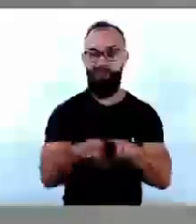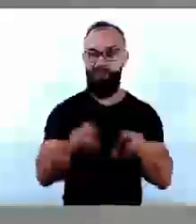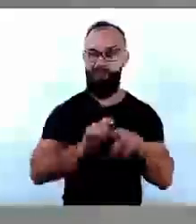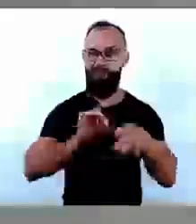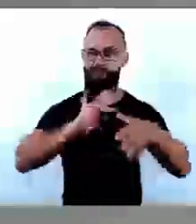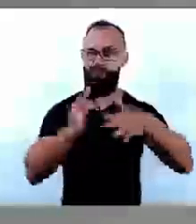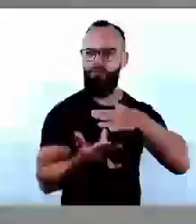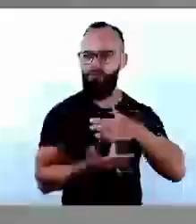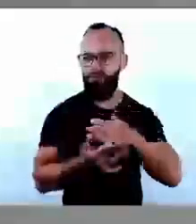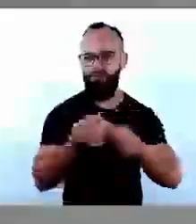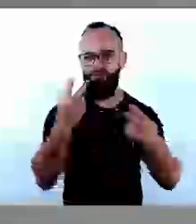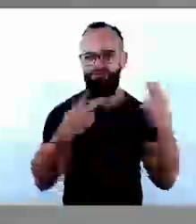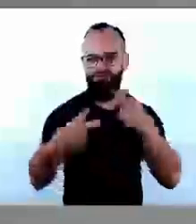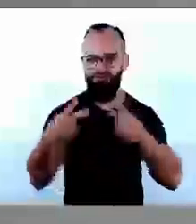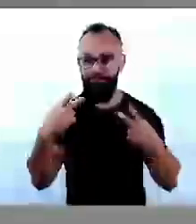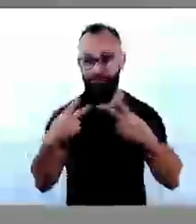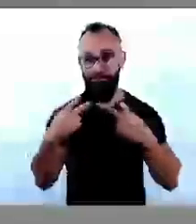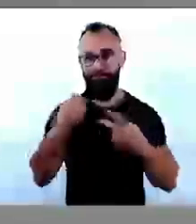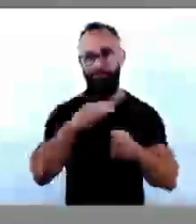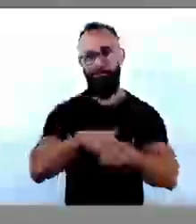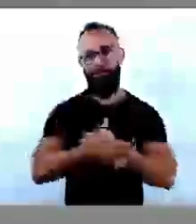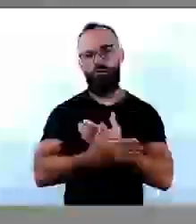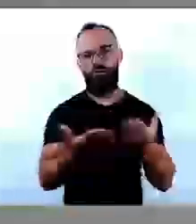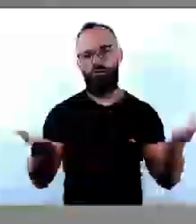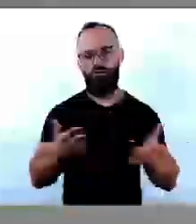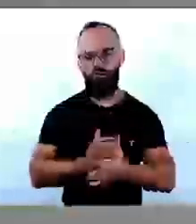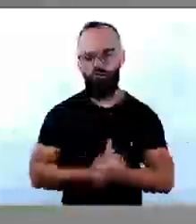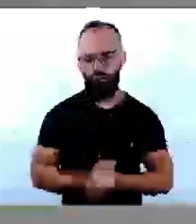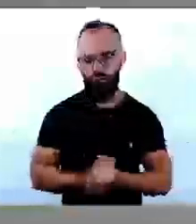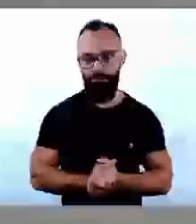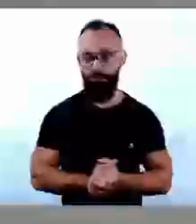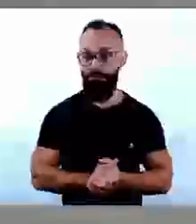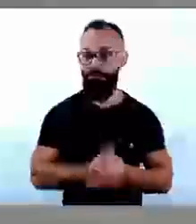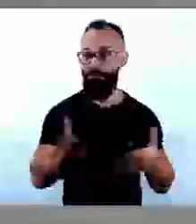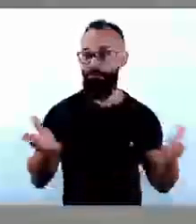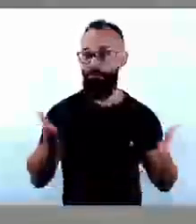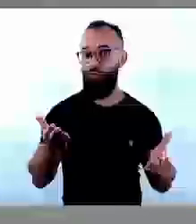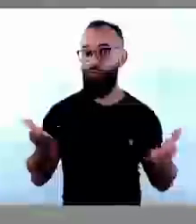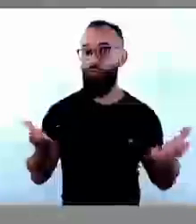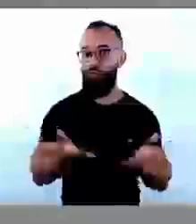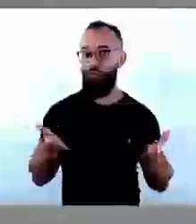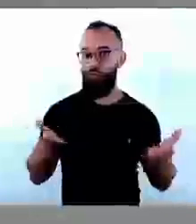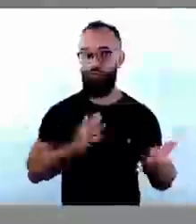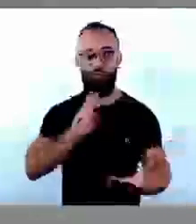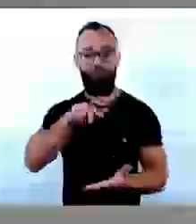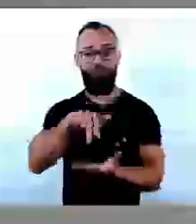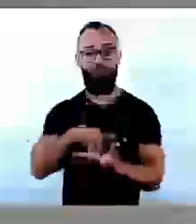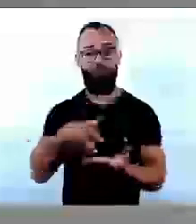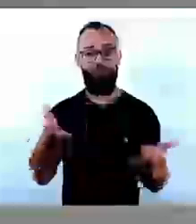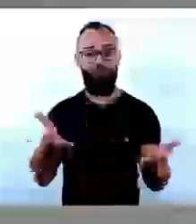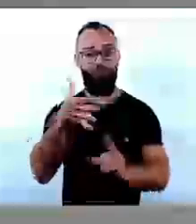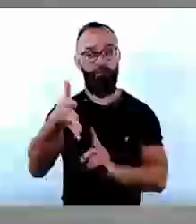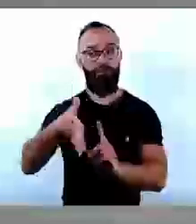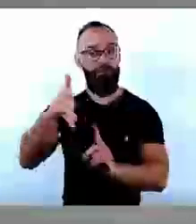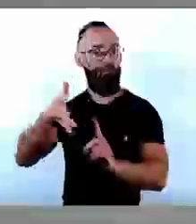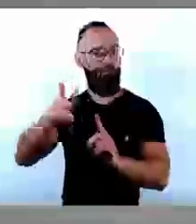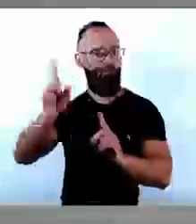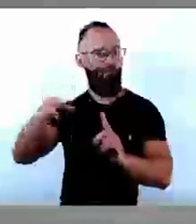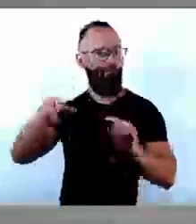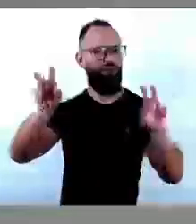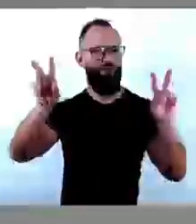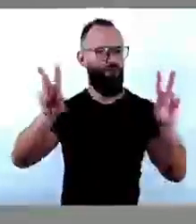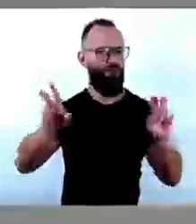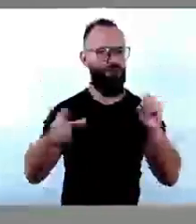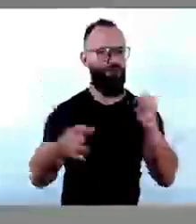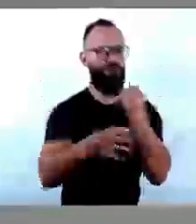câmara uma boa noite a todos hoje o que me traz a Tribuna é também para falar a respeito da Segurança